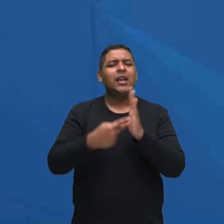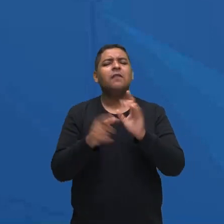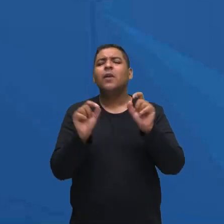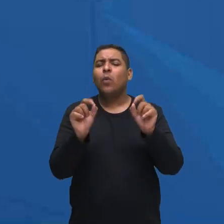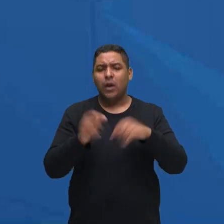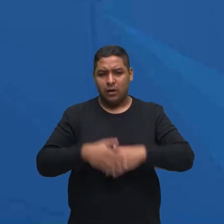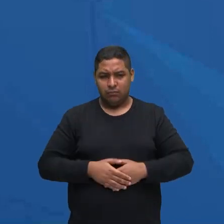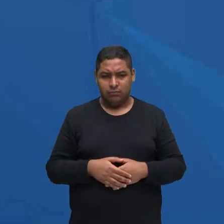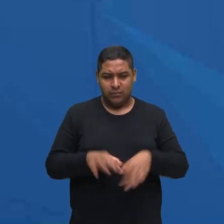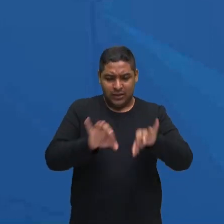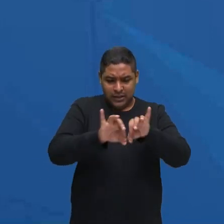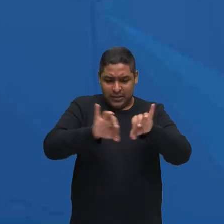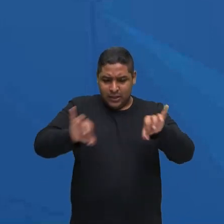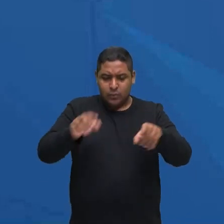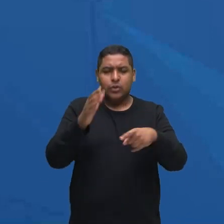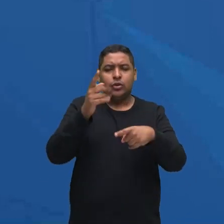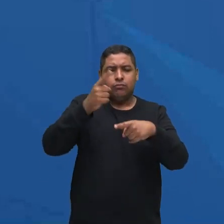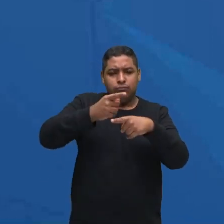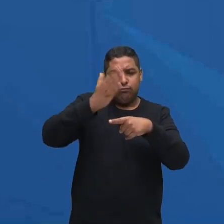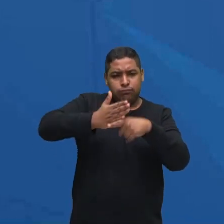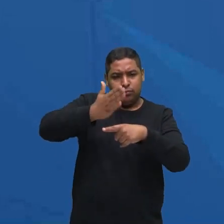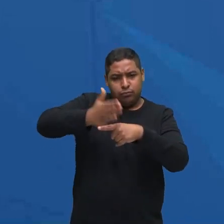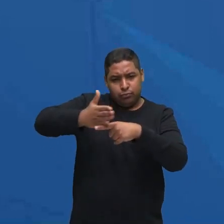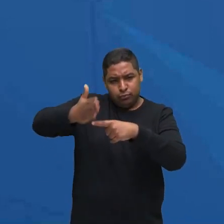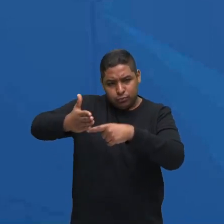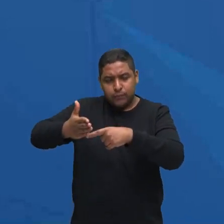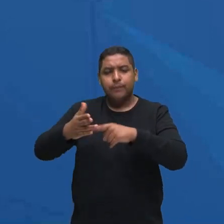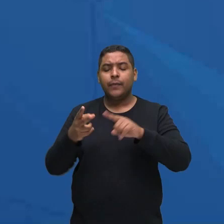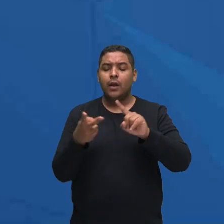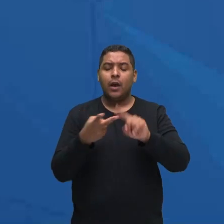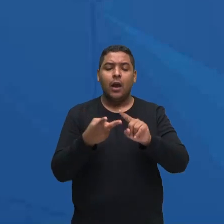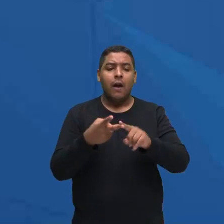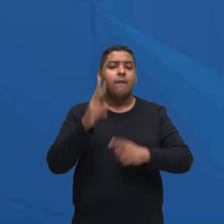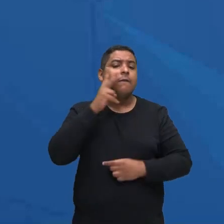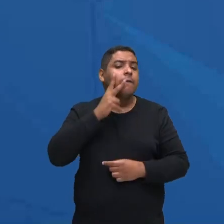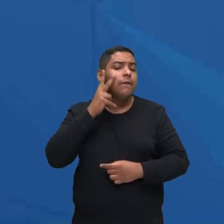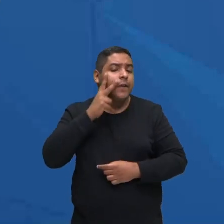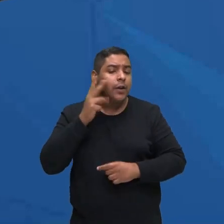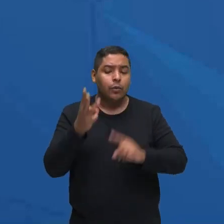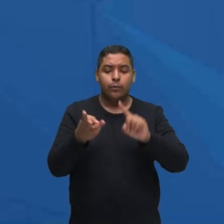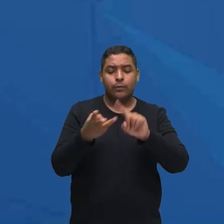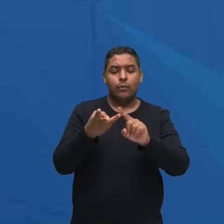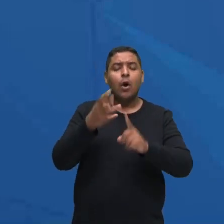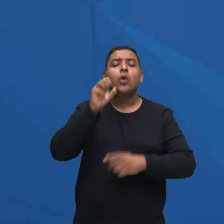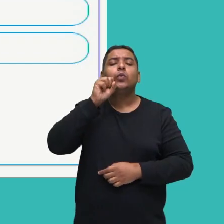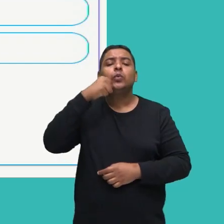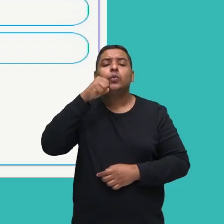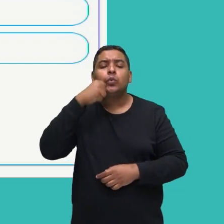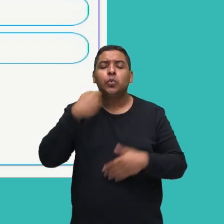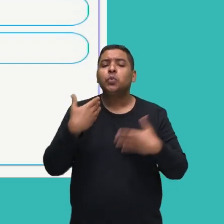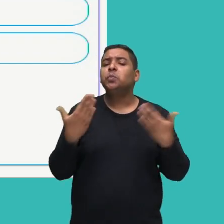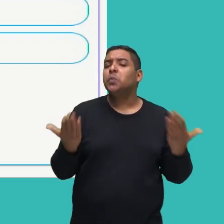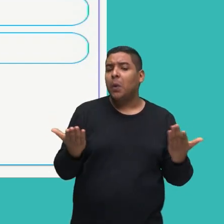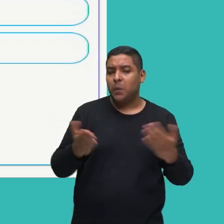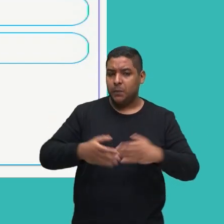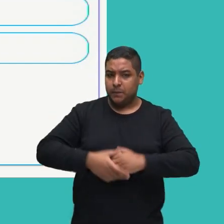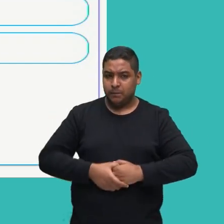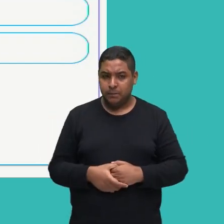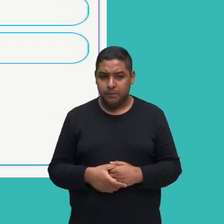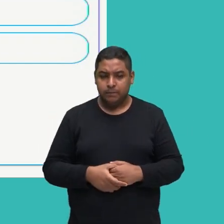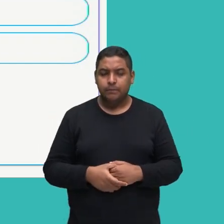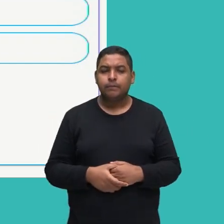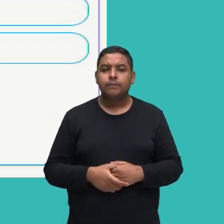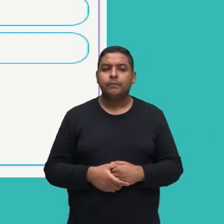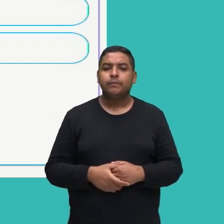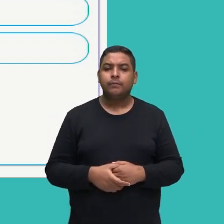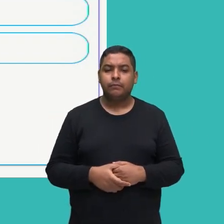ou suco. Responde para mim no quiz. 10 segundos para você, tem que ser rapidinho, olha só.